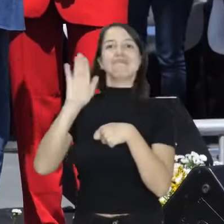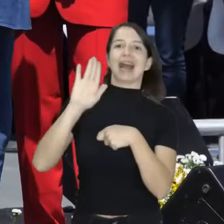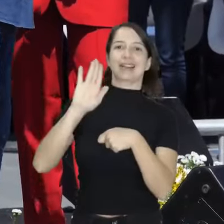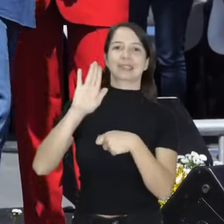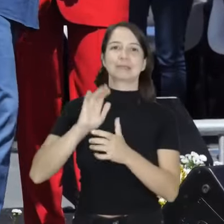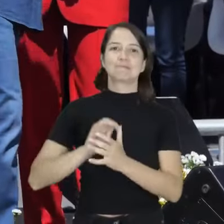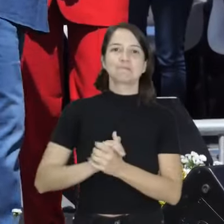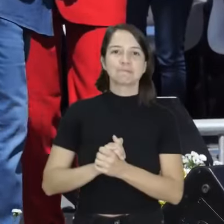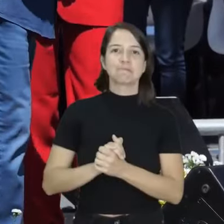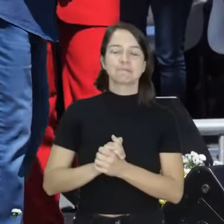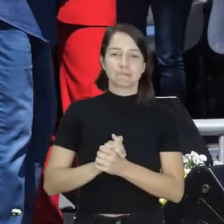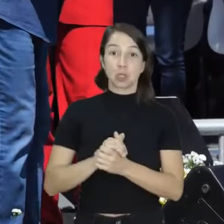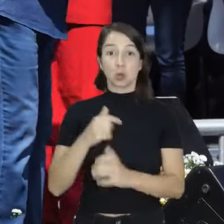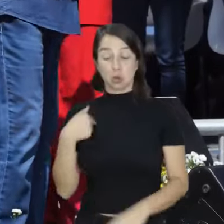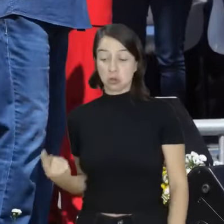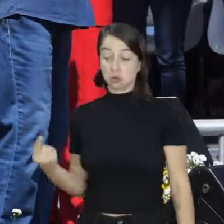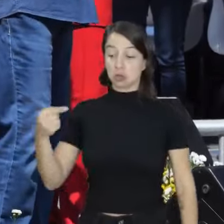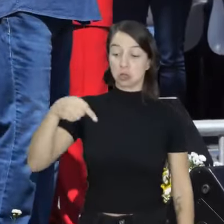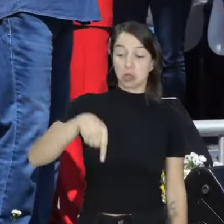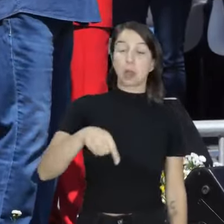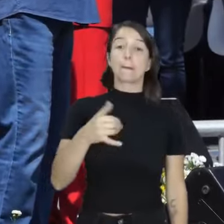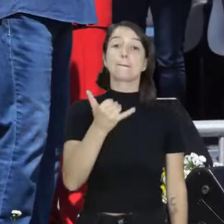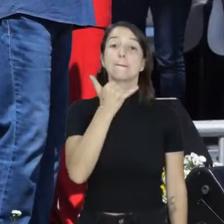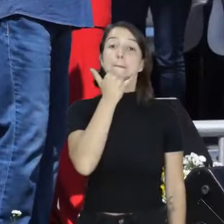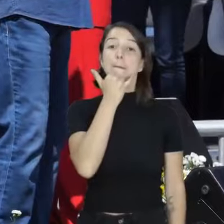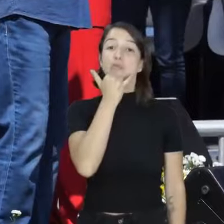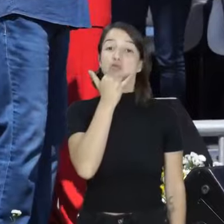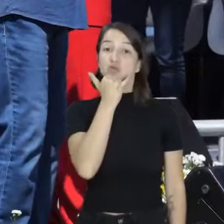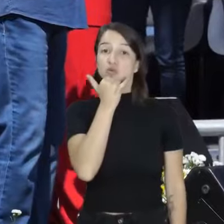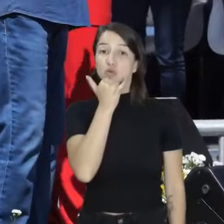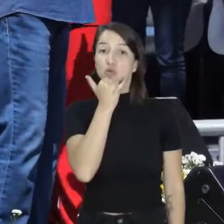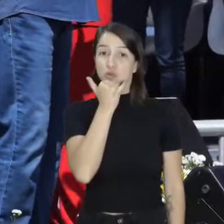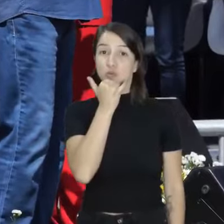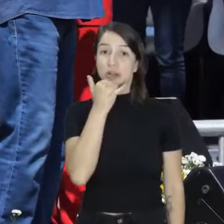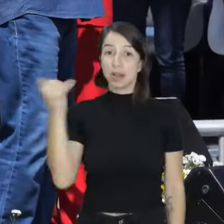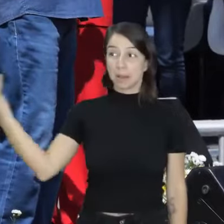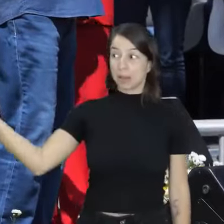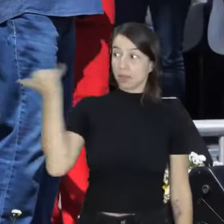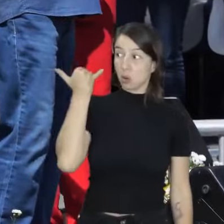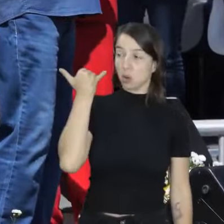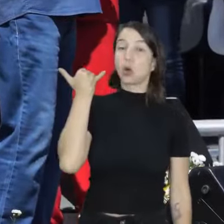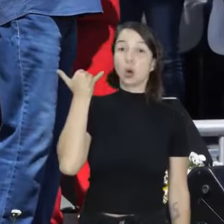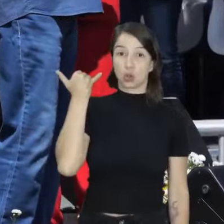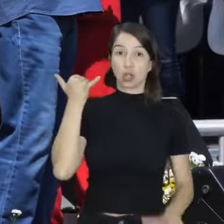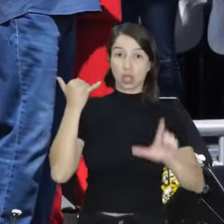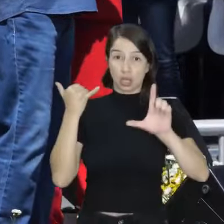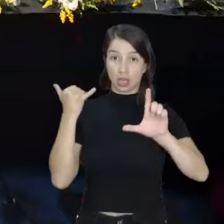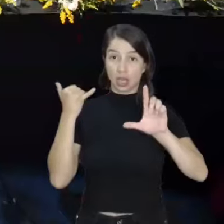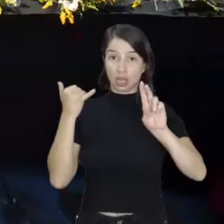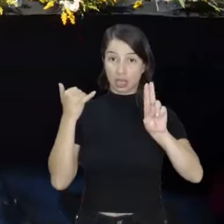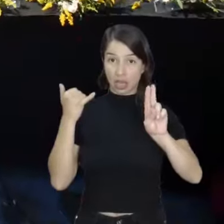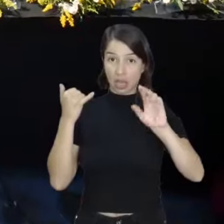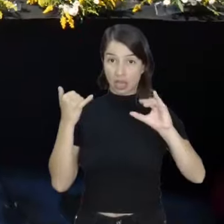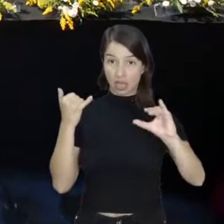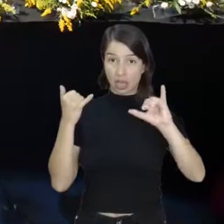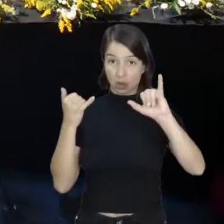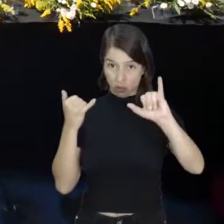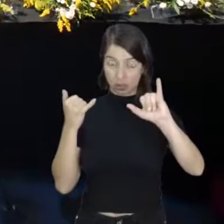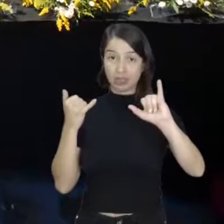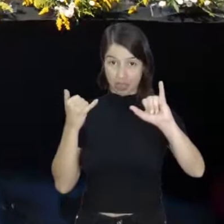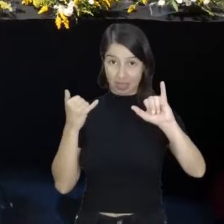aqui e fico sabendo que a nossa querida Lucicho Ernest vai ser candidata a deputada outra